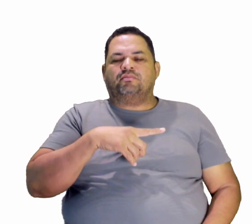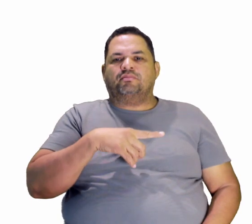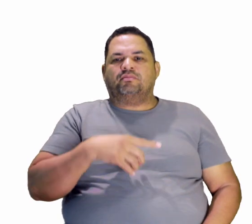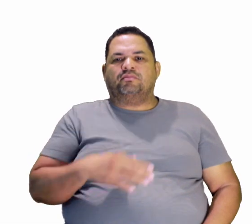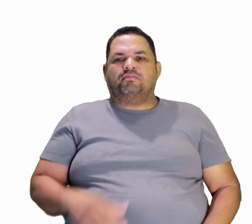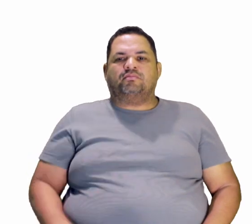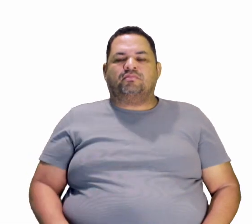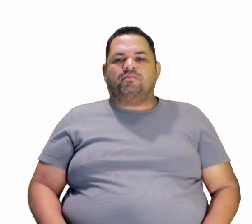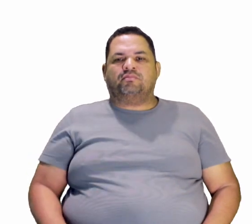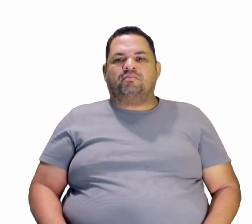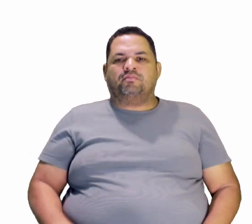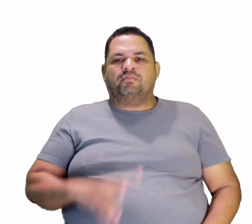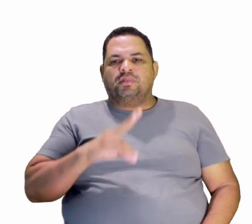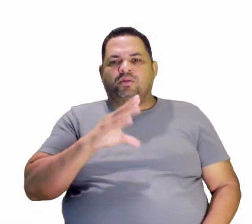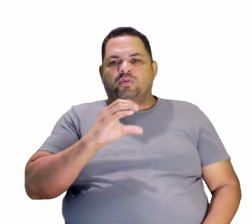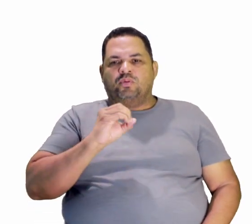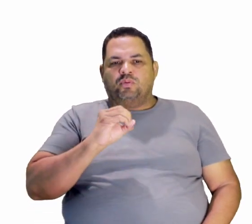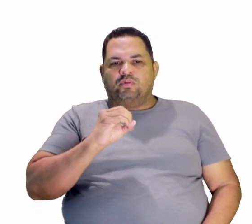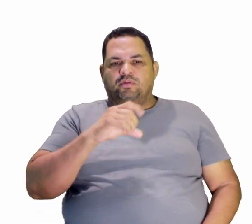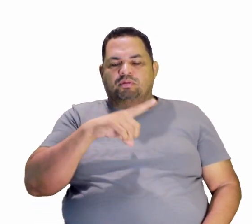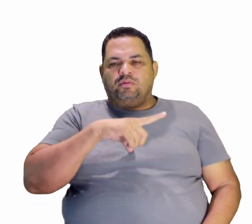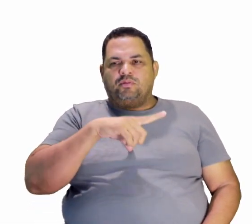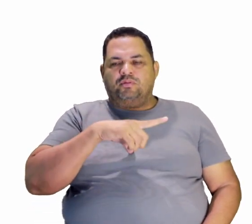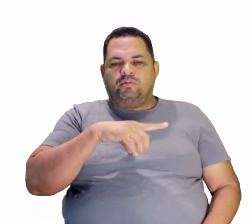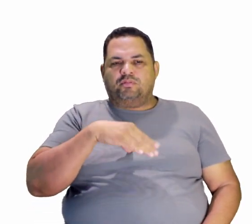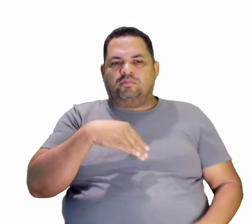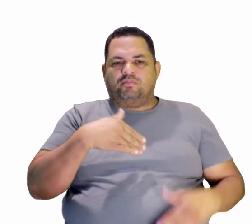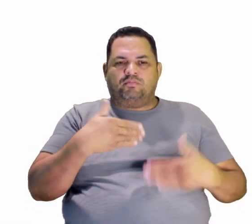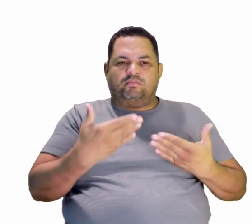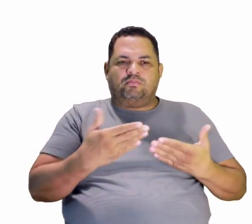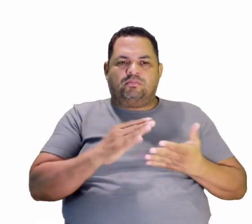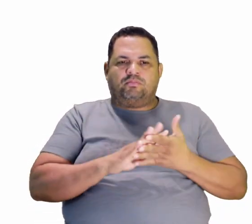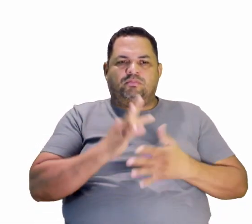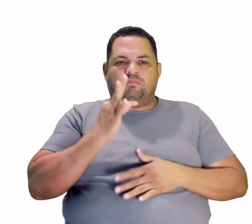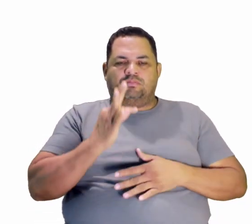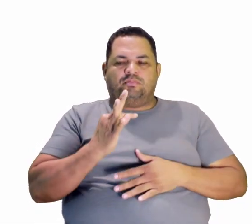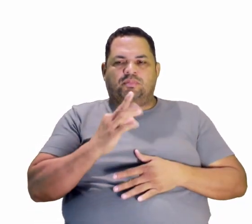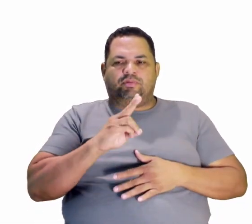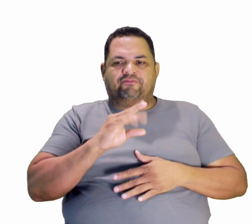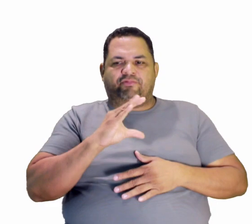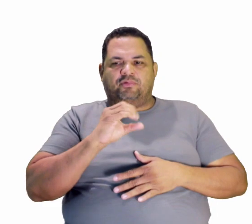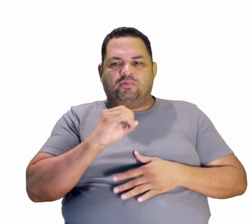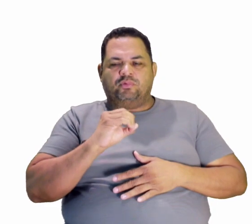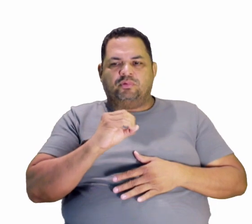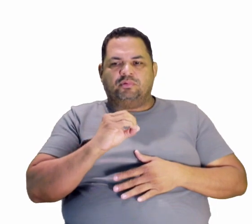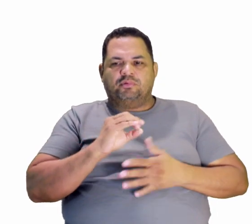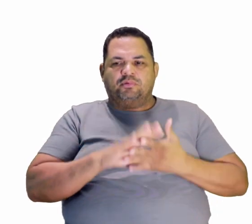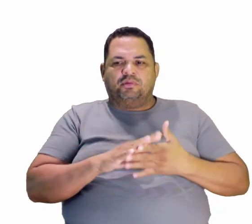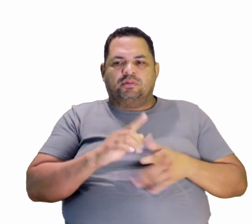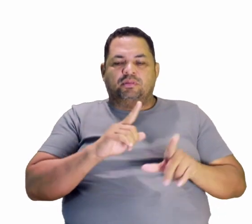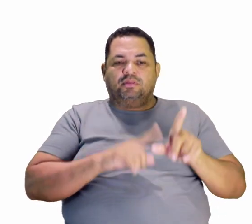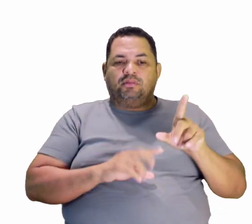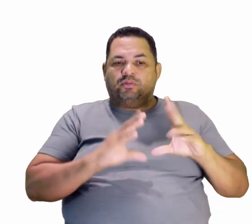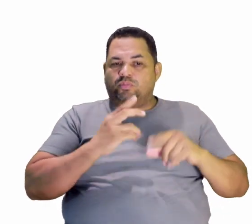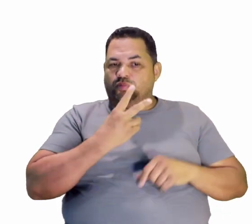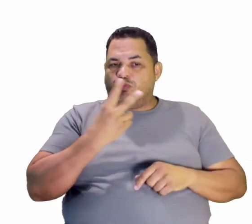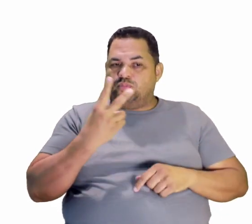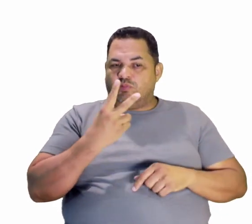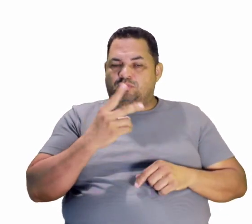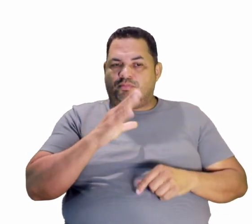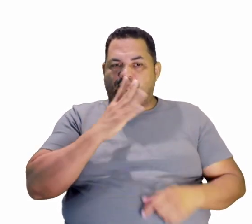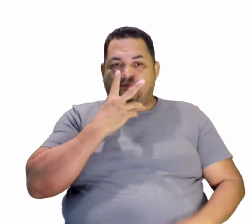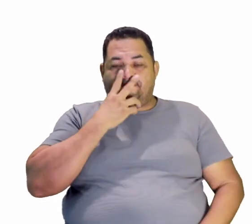da velocidade inicial. Olha bem que nós já temos o t e a velocidade inicial. Temos 2 incógnitas parecidas nas